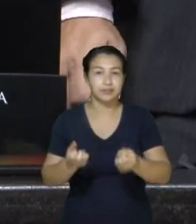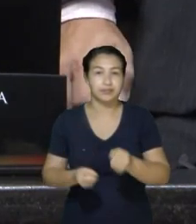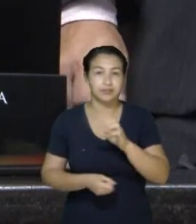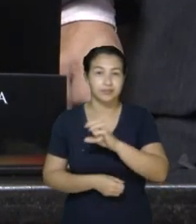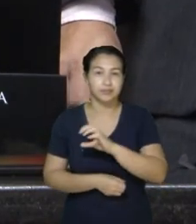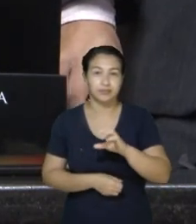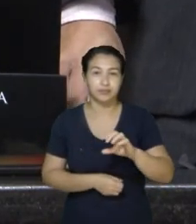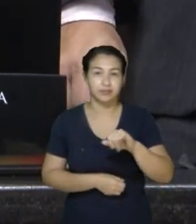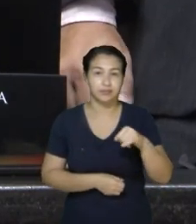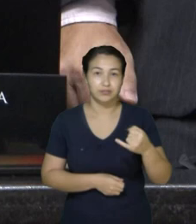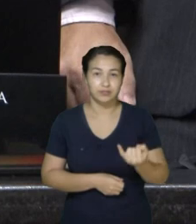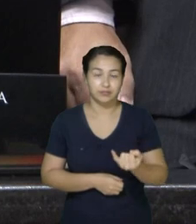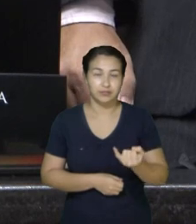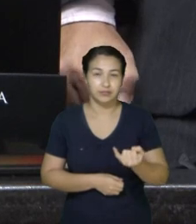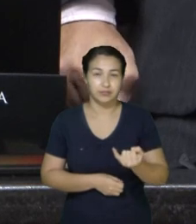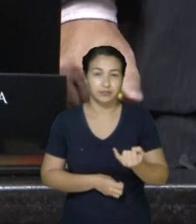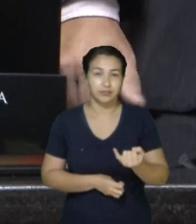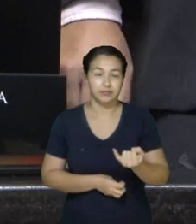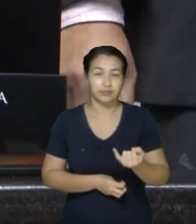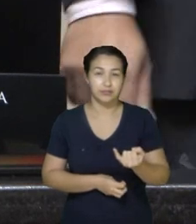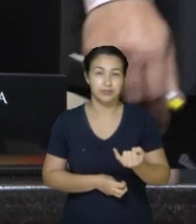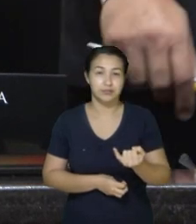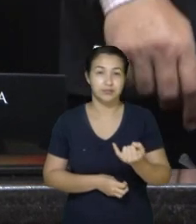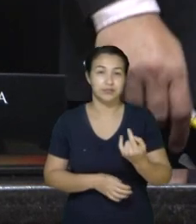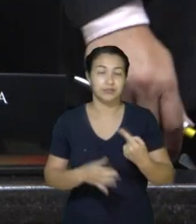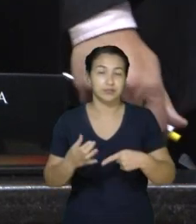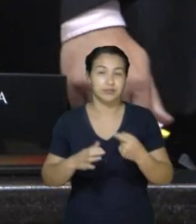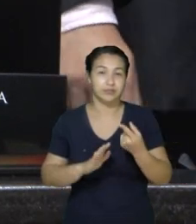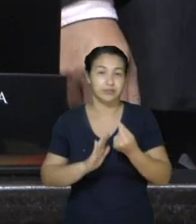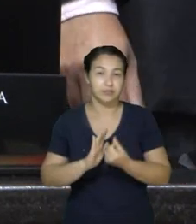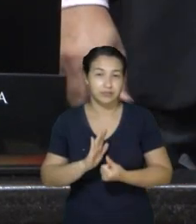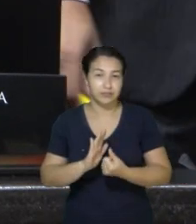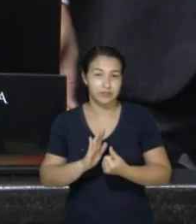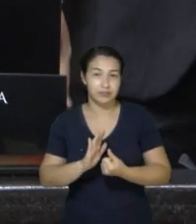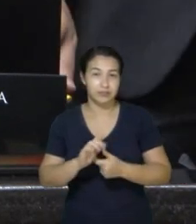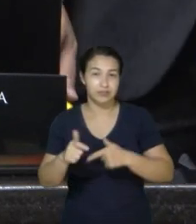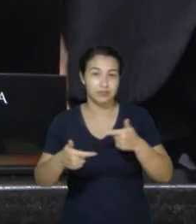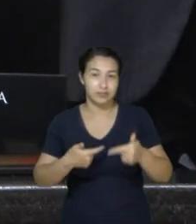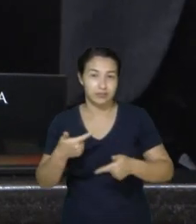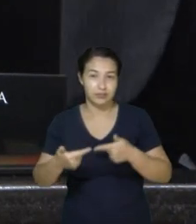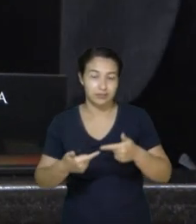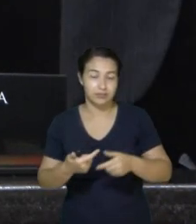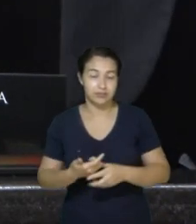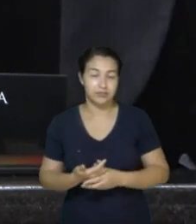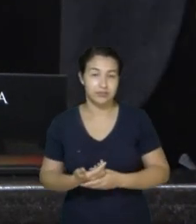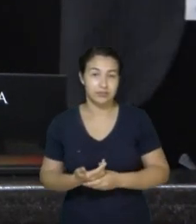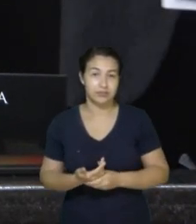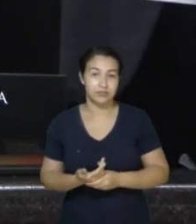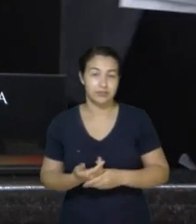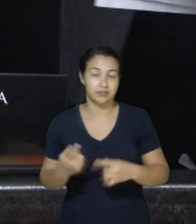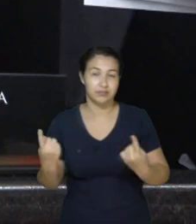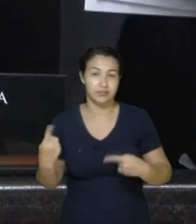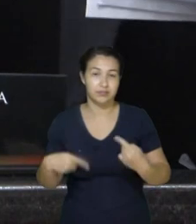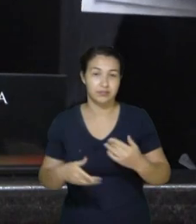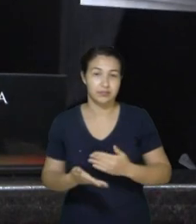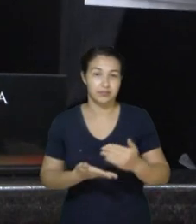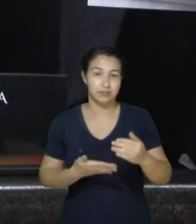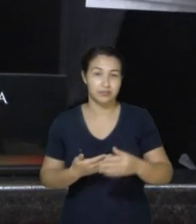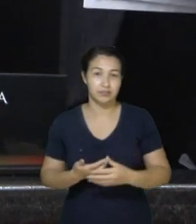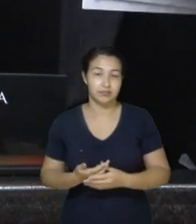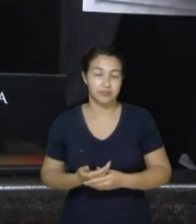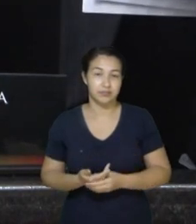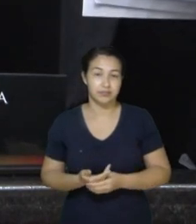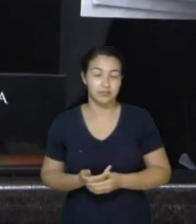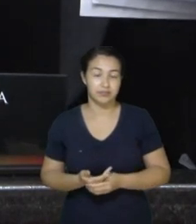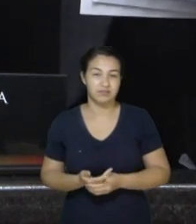de Justiça, da Comissão de Finanças e da Comissão de Trabalho. Em discussão,